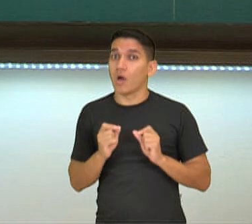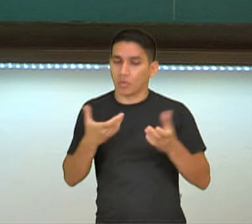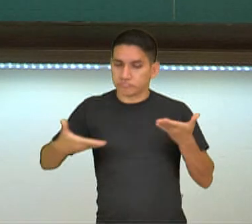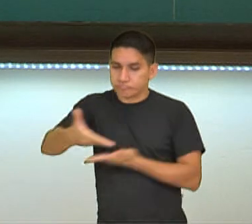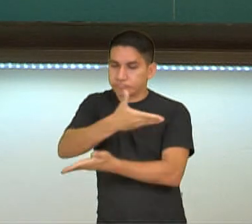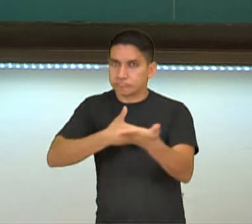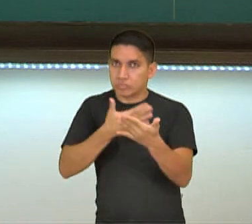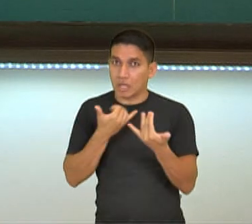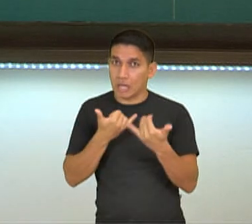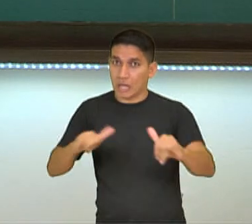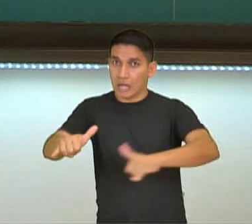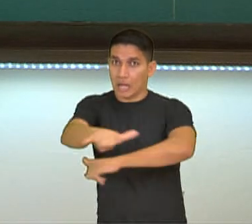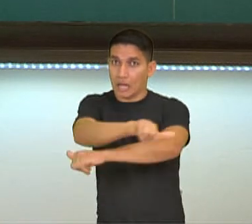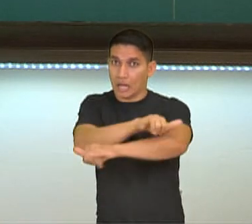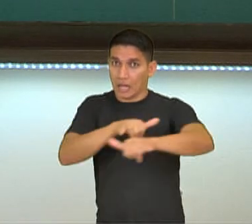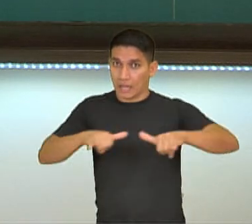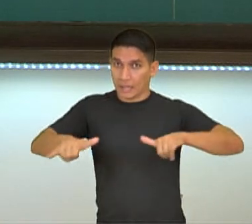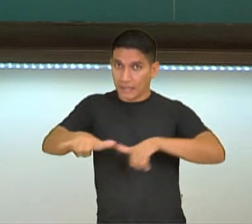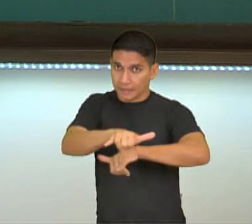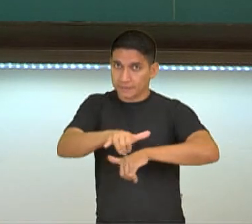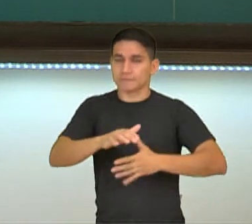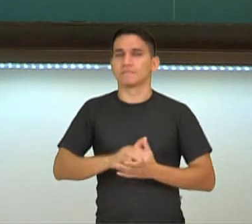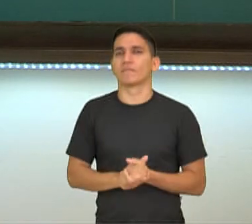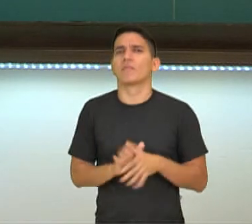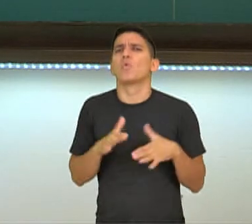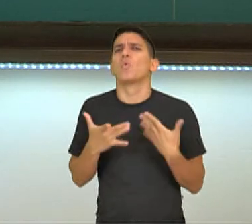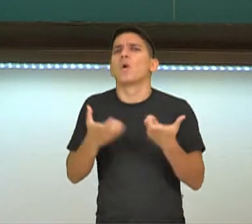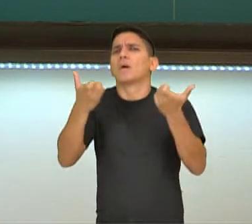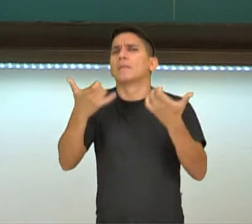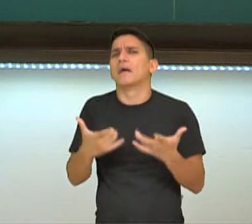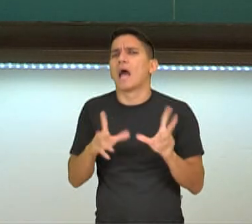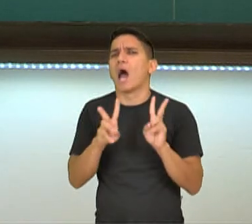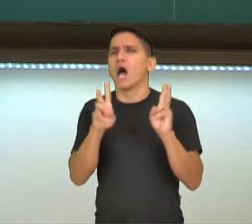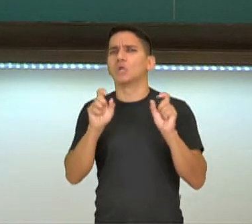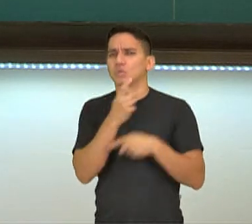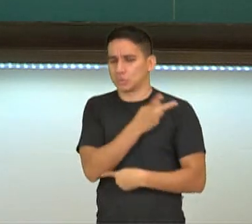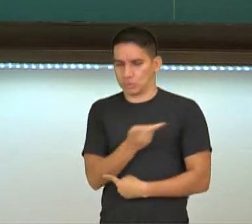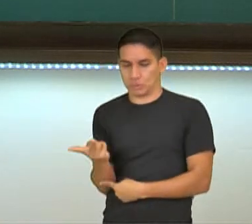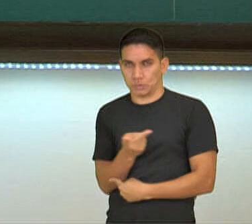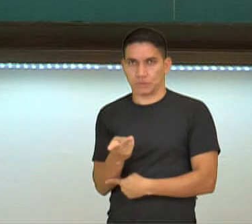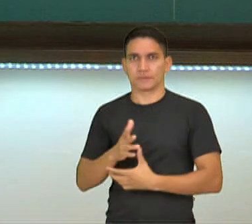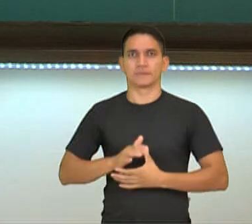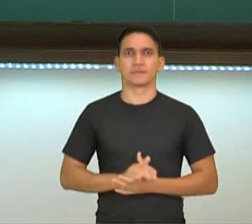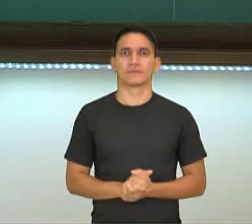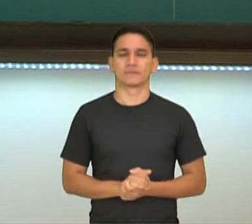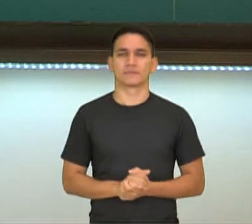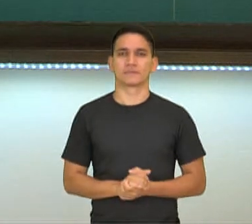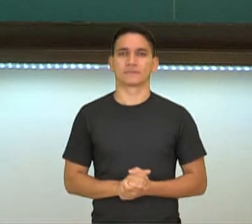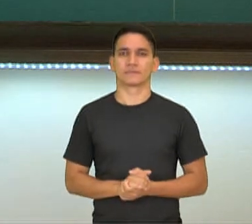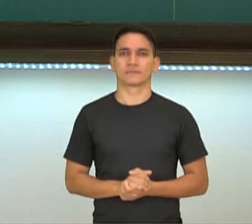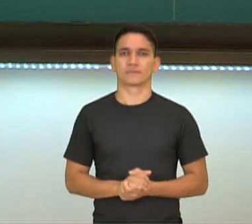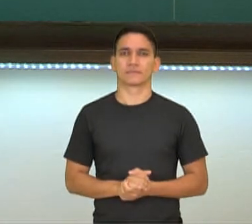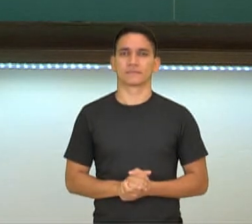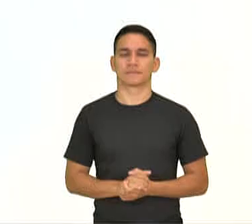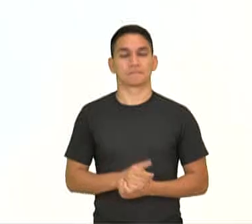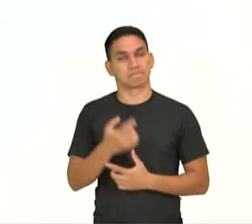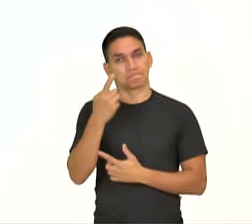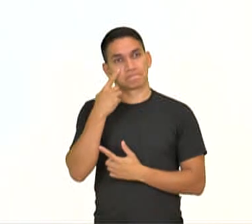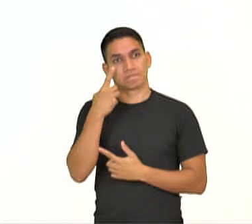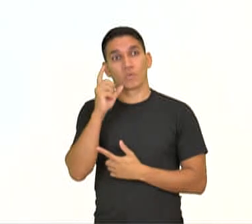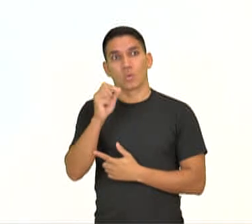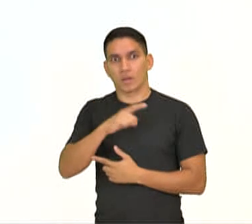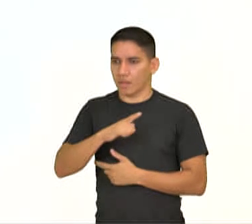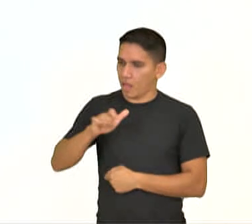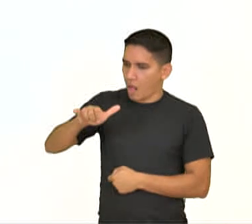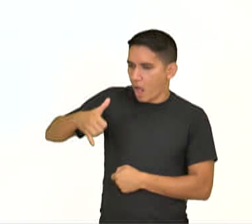dois corpinhos, a 3 centímetros um do outro. O que a gente pode afirmar sobre a interação elétrica entre eles? Vamos lá. O